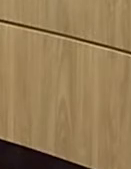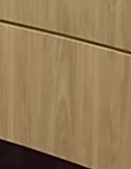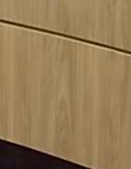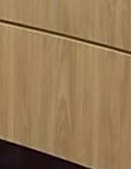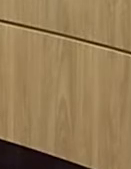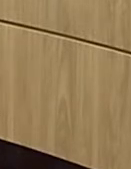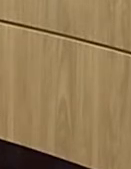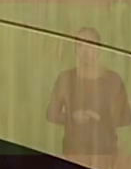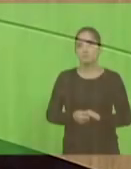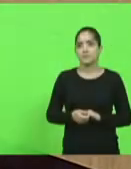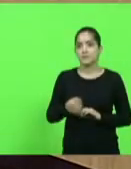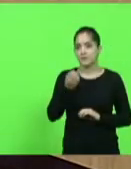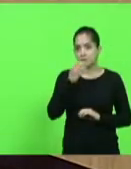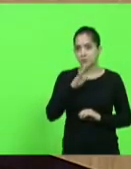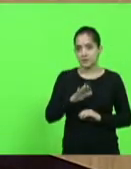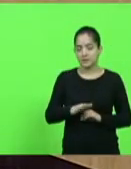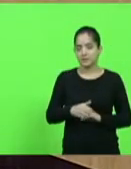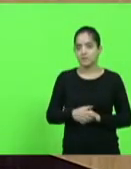Boa tarde a todos.